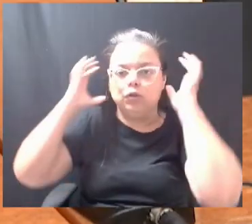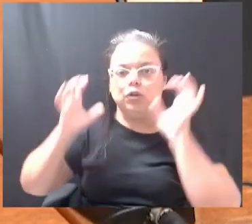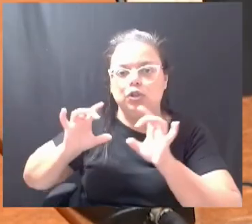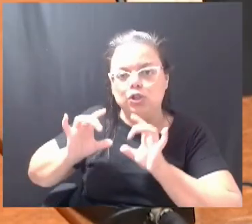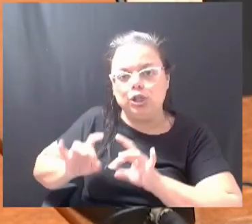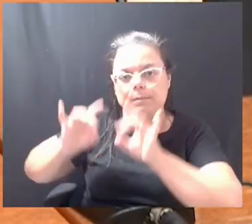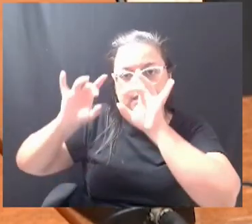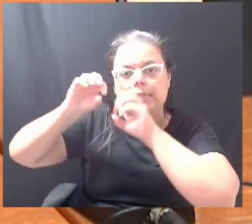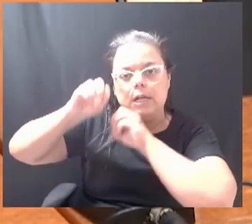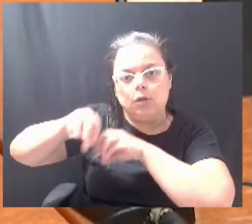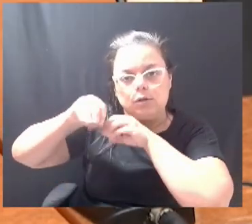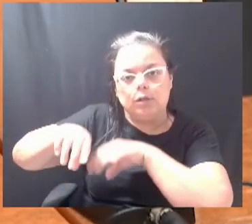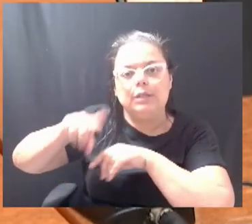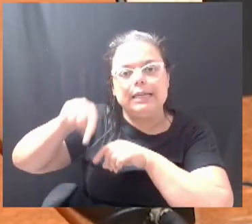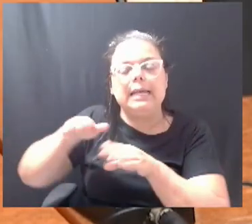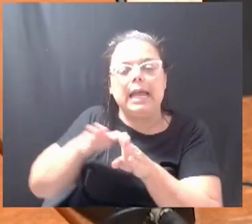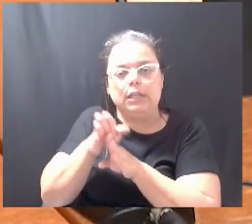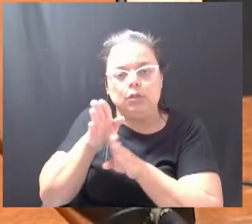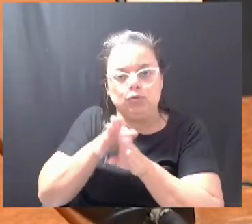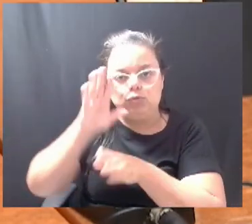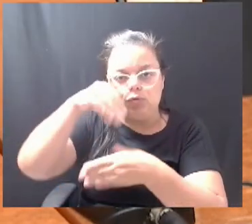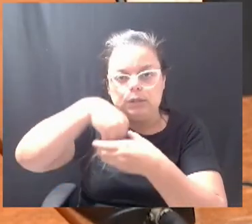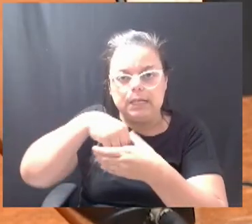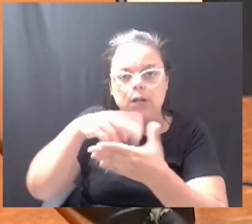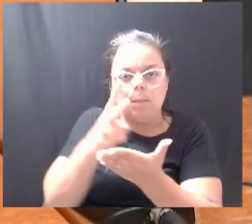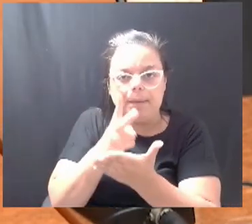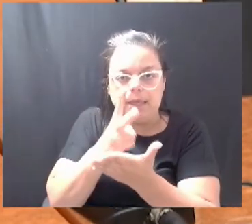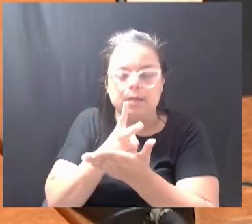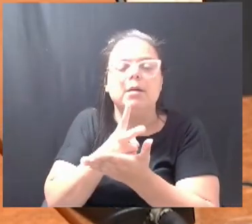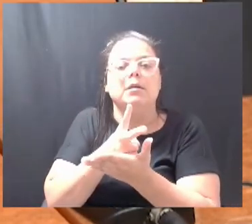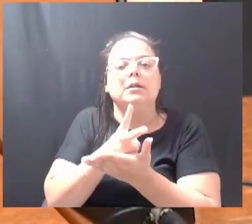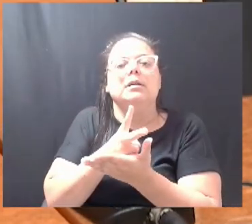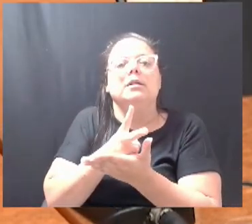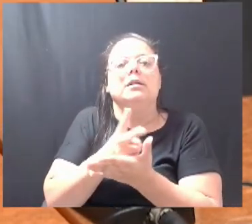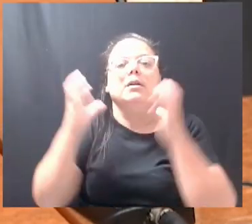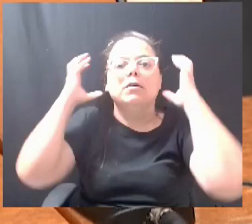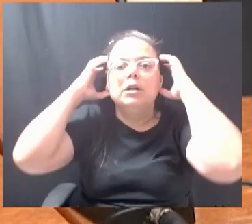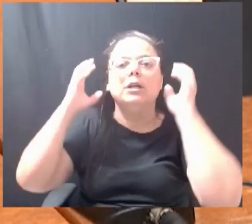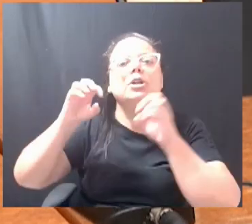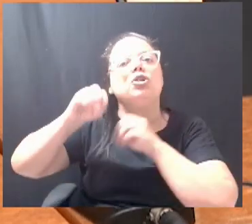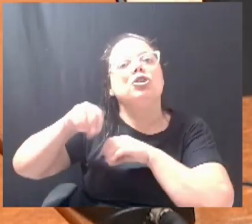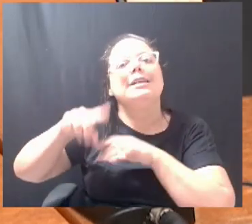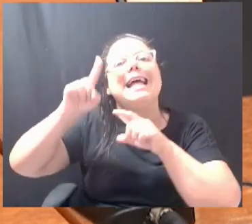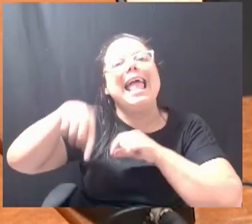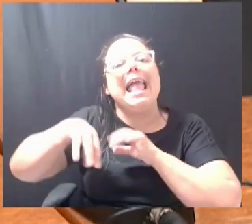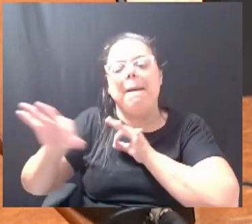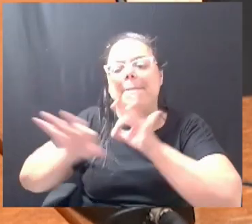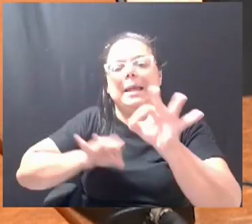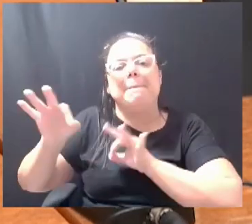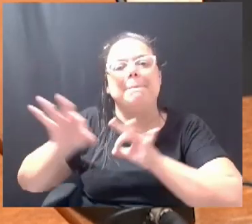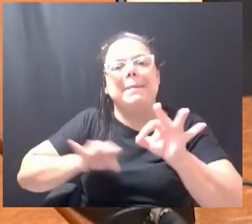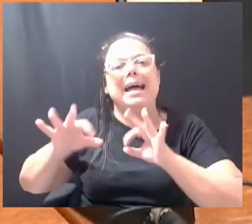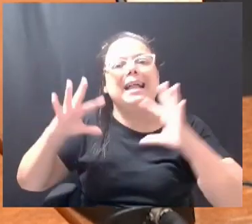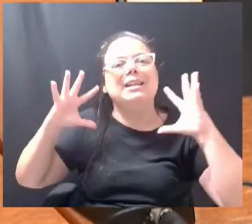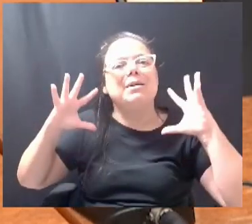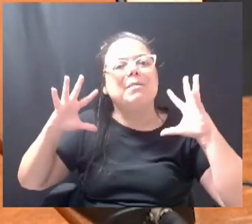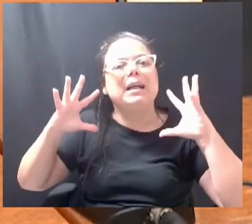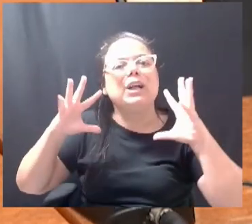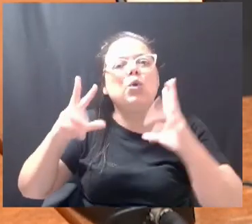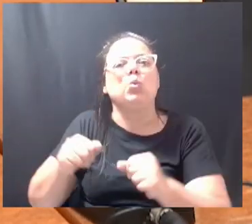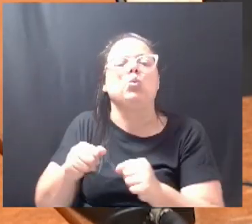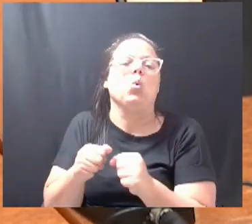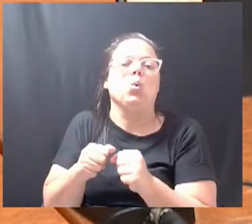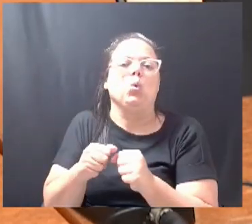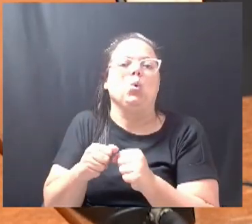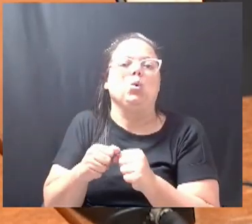Conselho. E a fonoaudiologia educacional ela é preparada para lidar com todos os transtornos